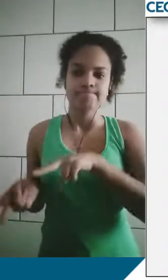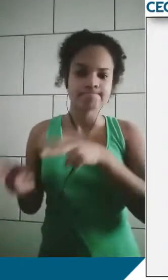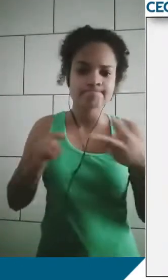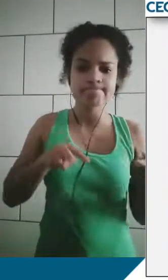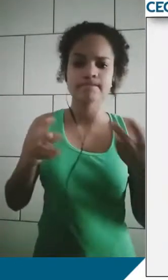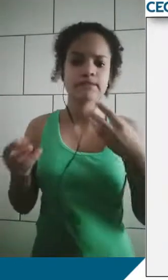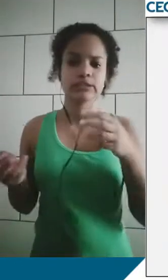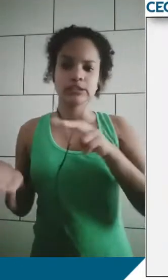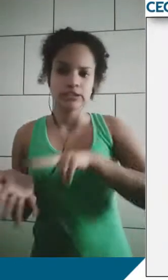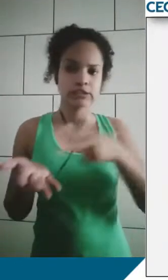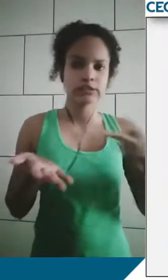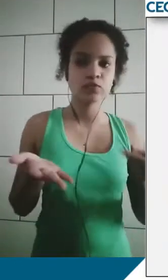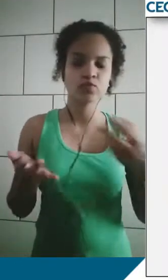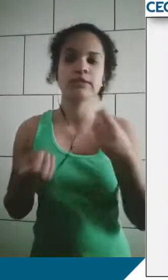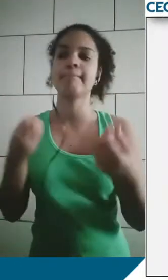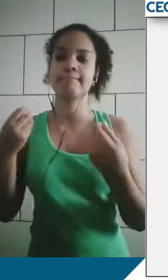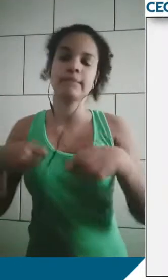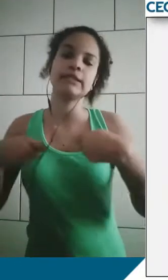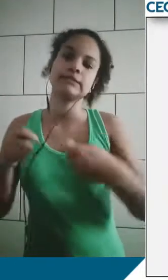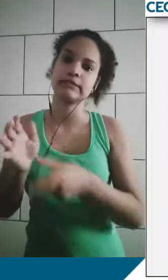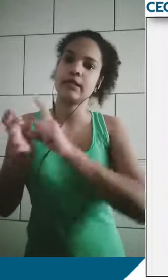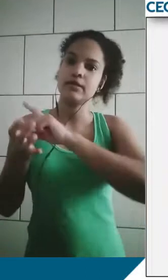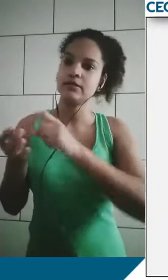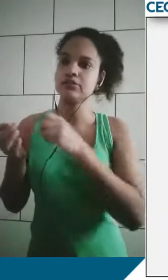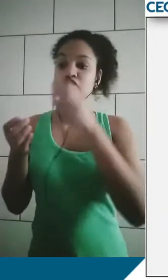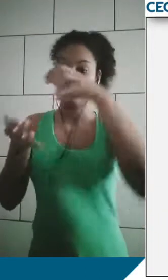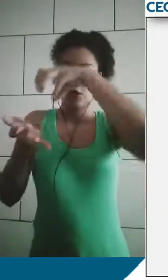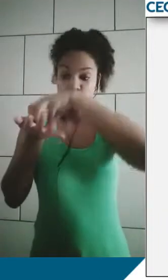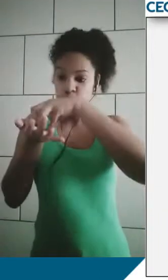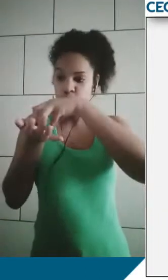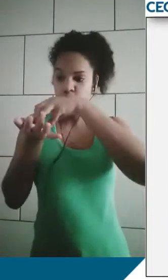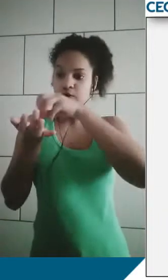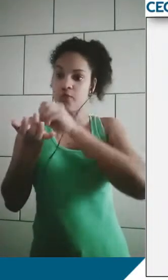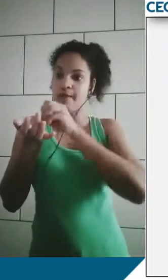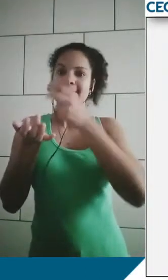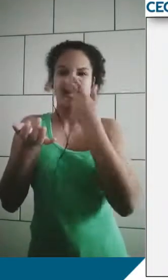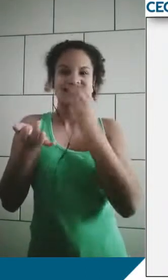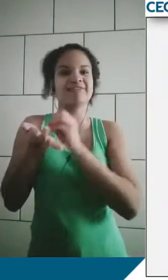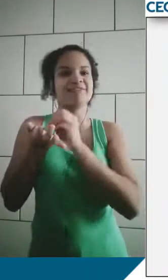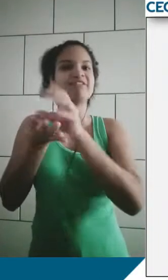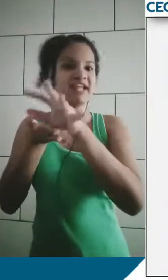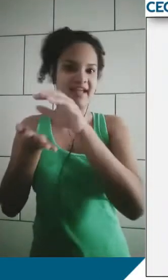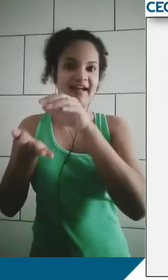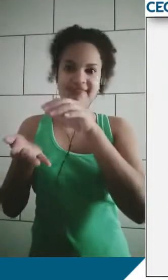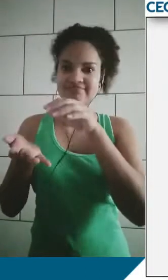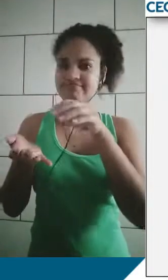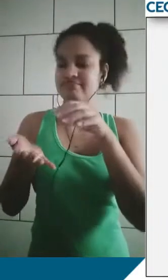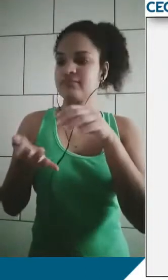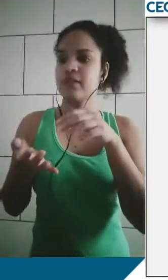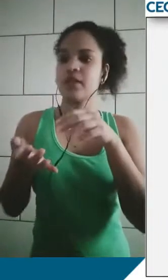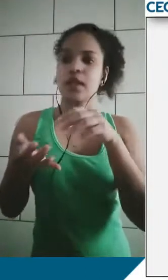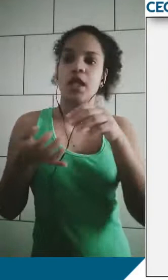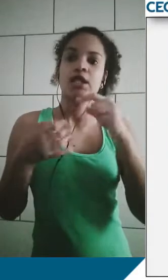esse código ao citoplasma. É aí que entra o processo de transcrição. Na verdade, outros